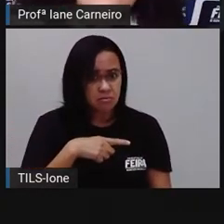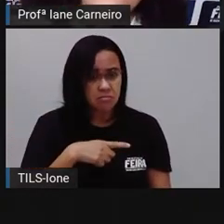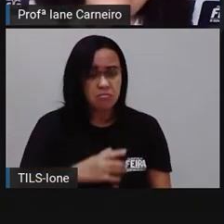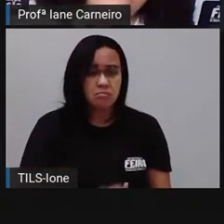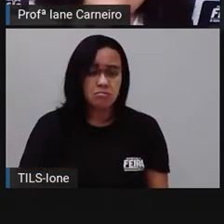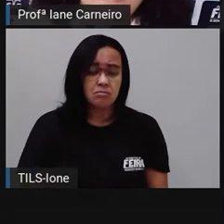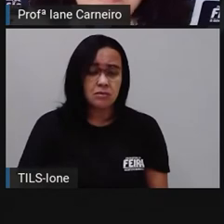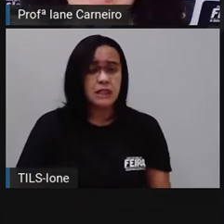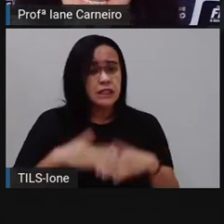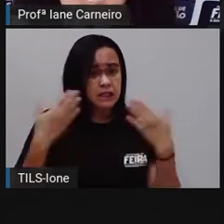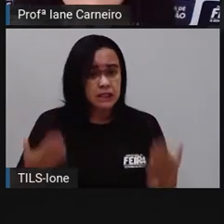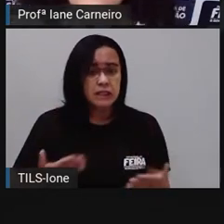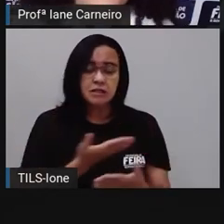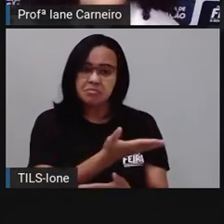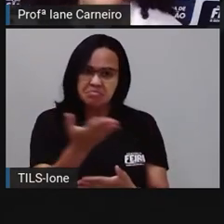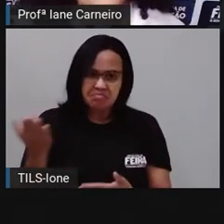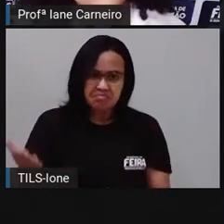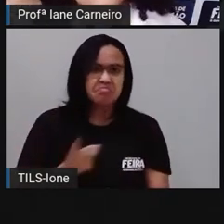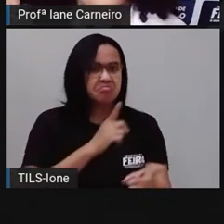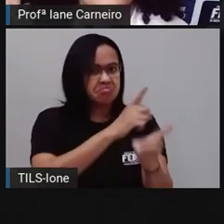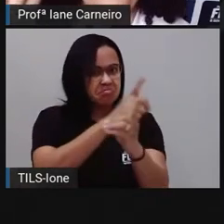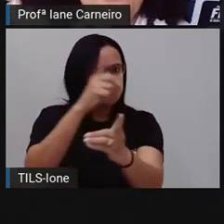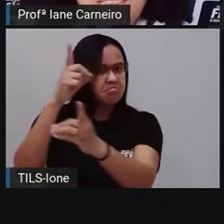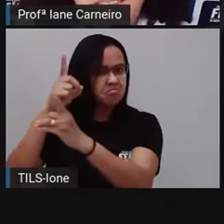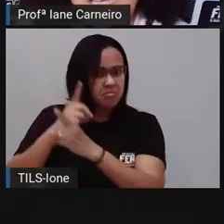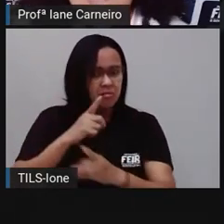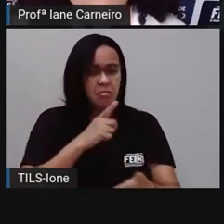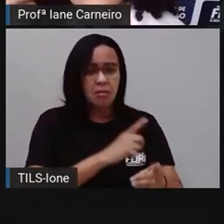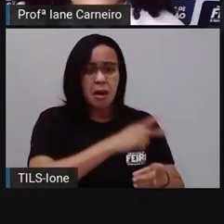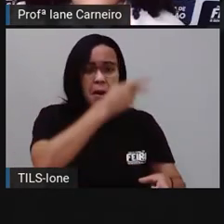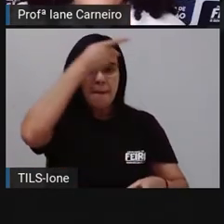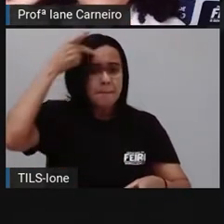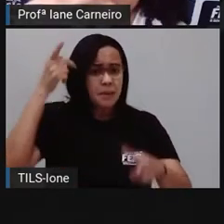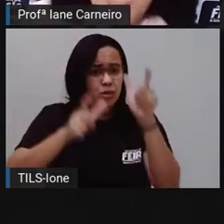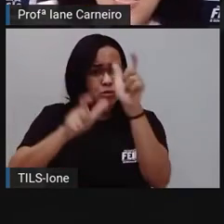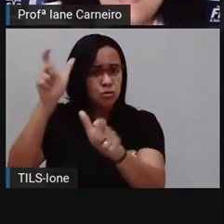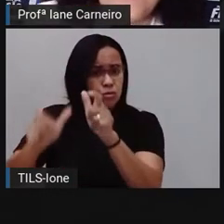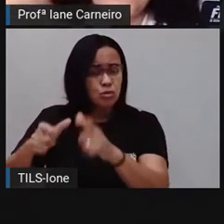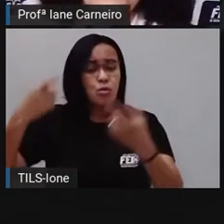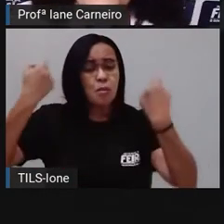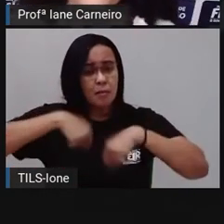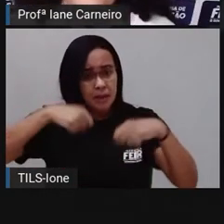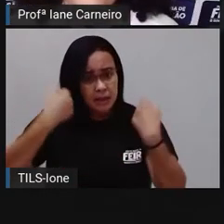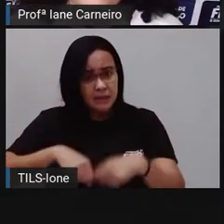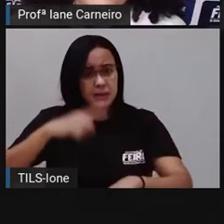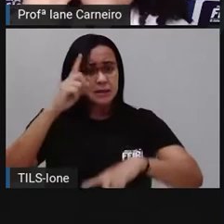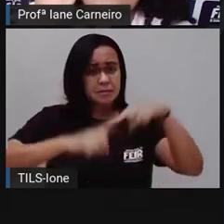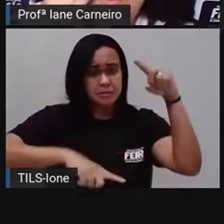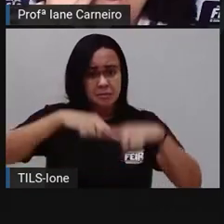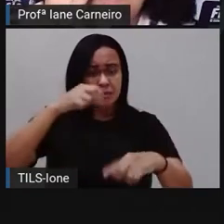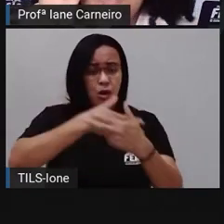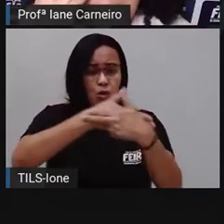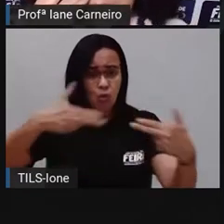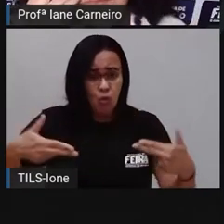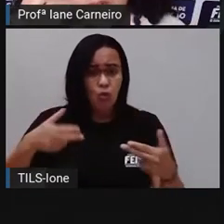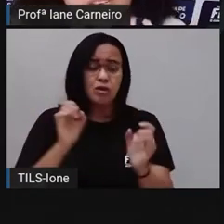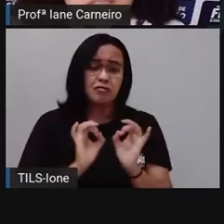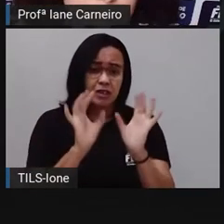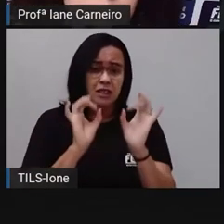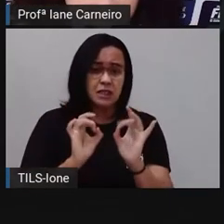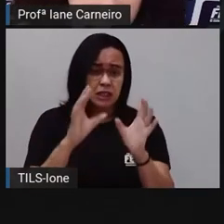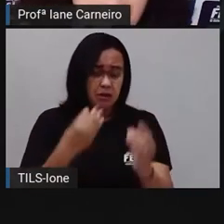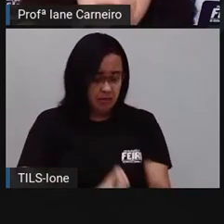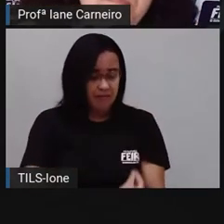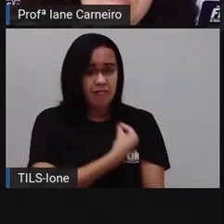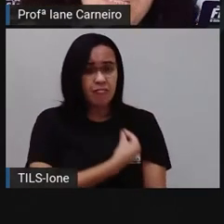a gente encontra várias feirinhas que precisam vender esses materiais, esses produtos nas ruas para